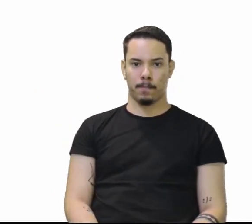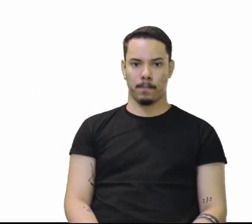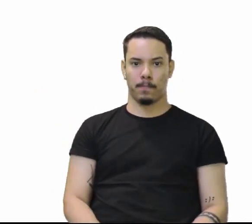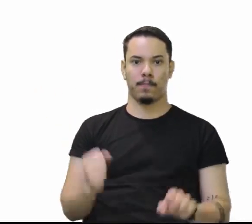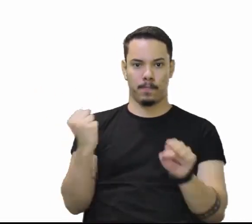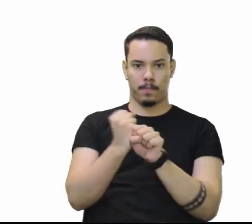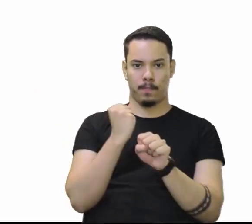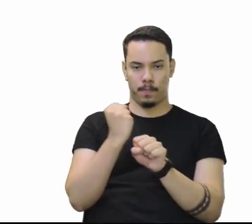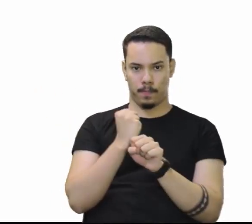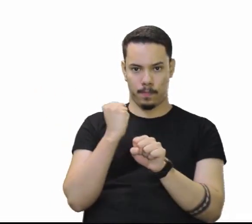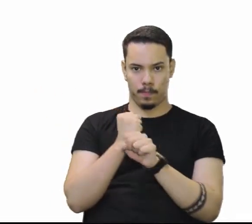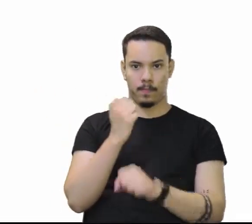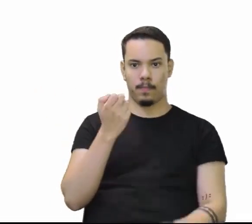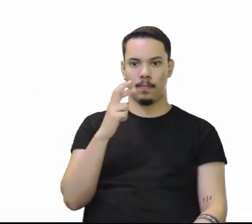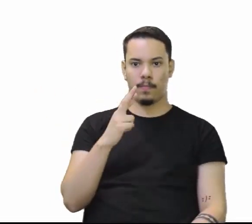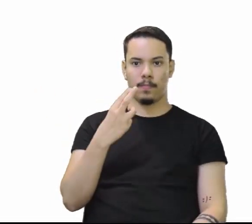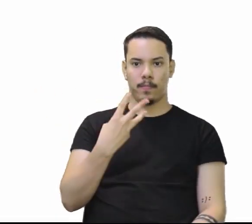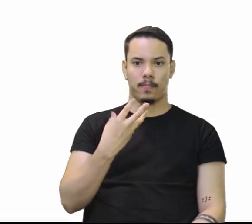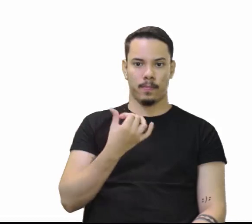A construção da BR-364